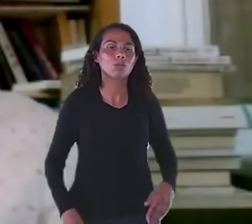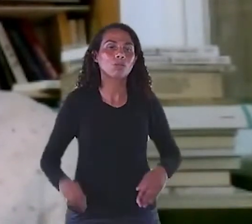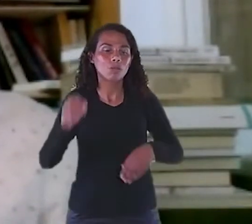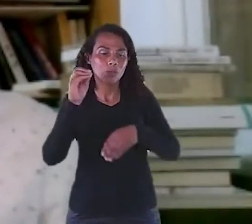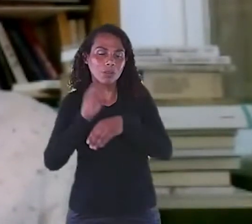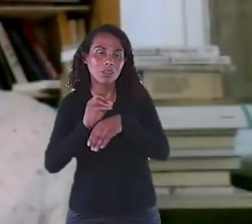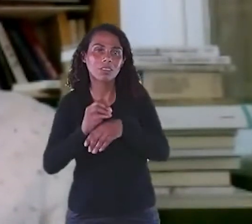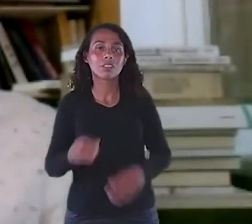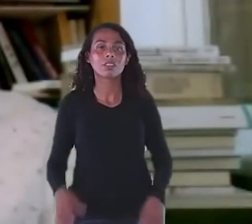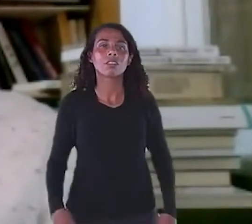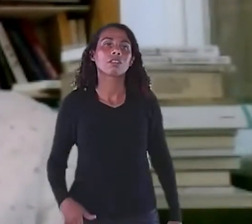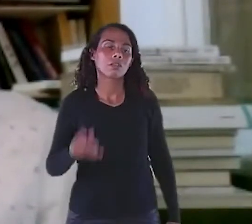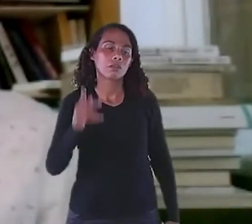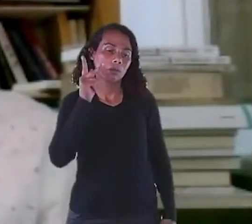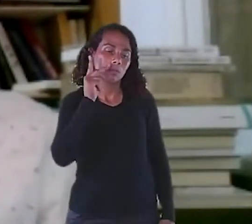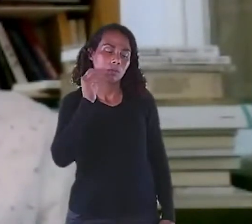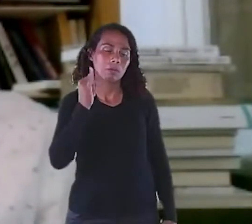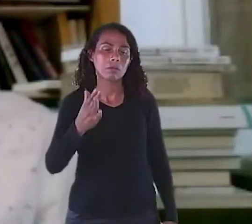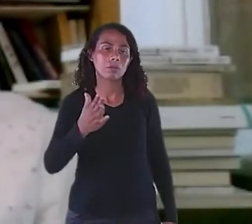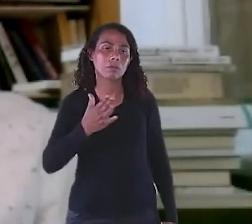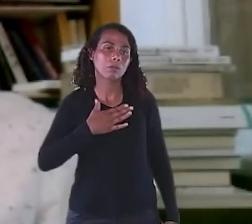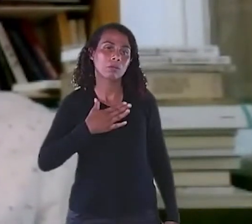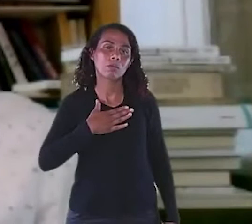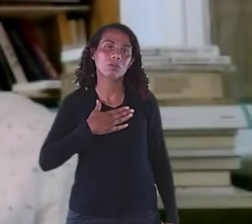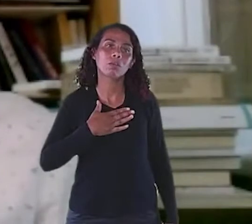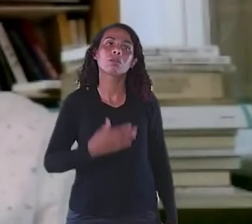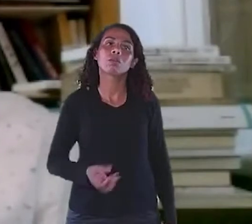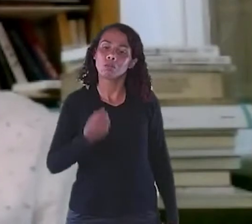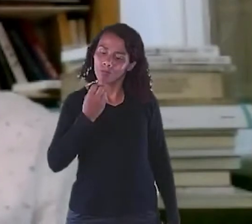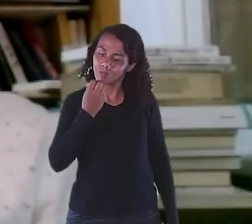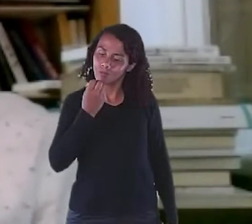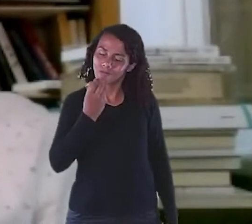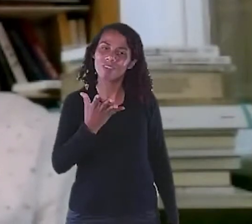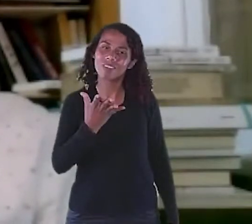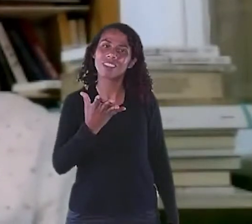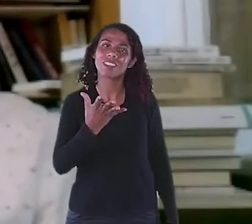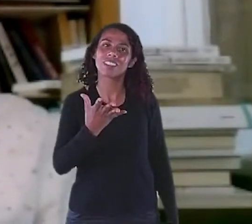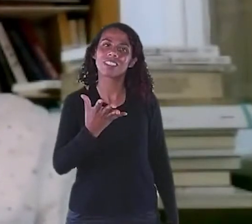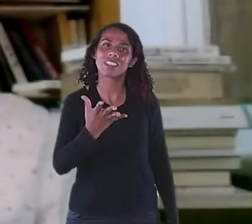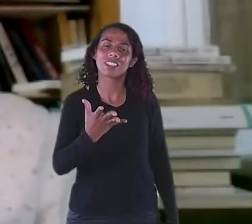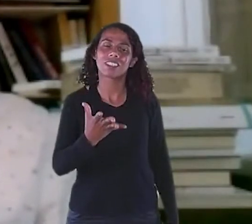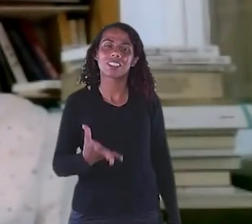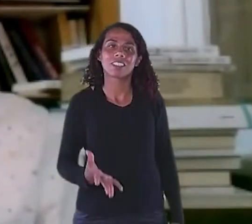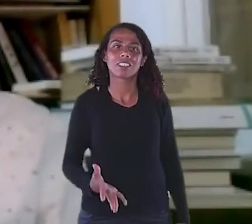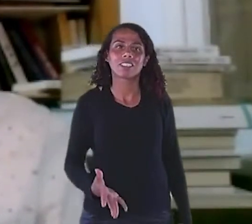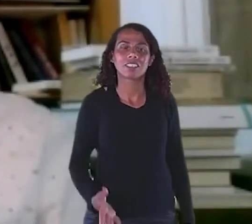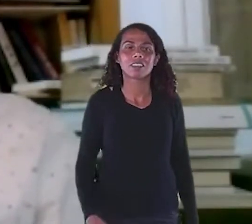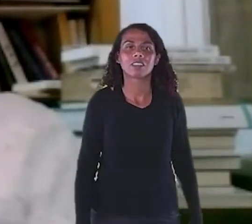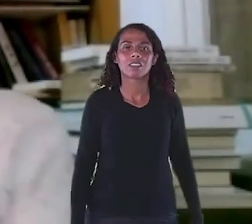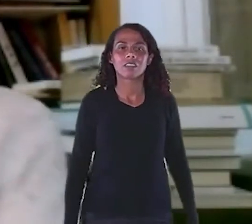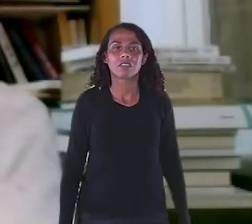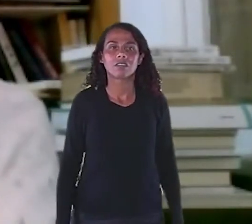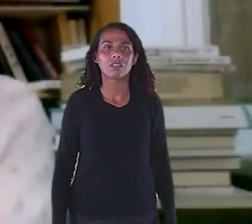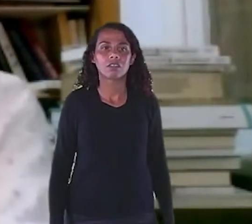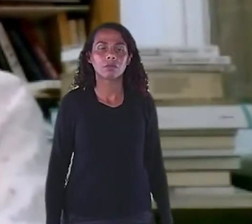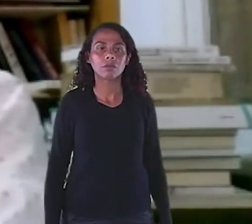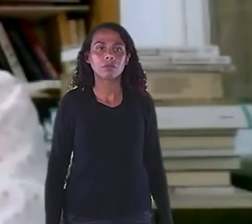Eu costumo dizer, meu pai é um homem que envelheceu para a esquerda. Aí eu não estou falando exatamente de política, não. Embora ele